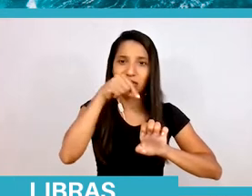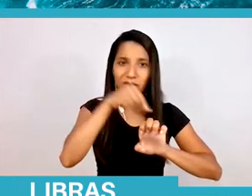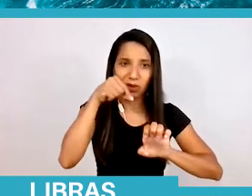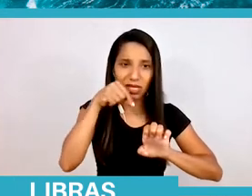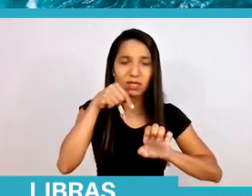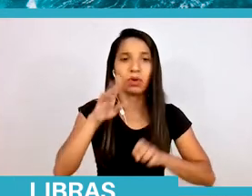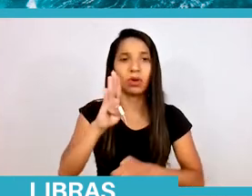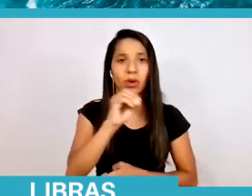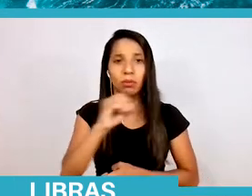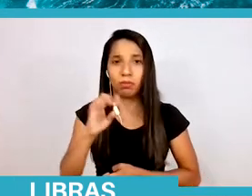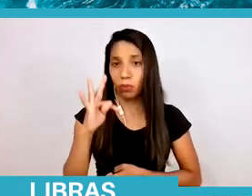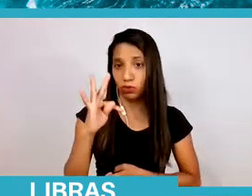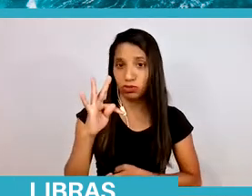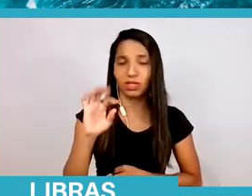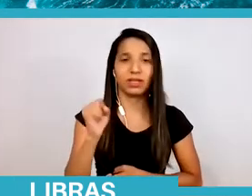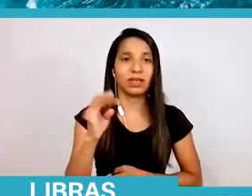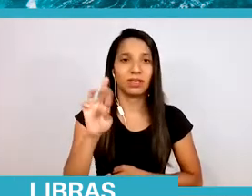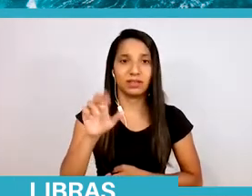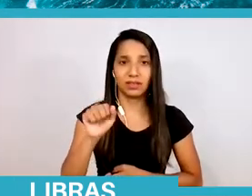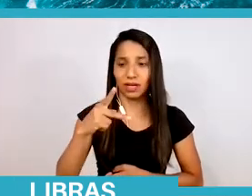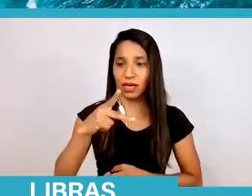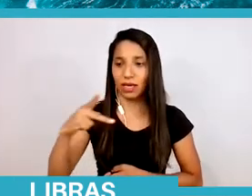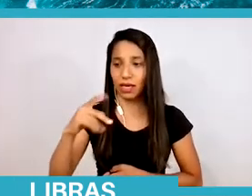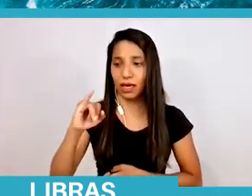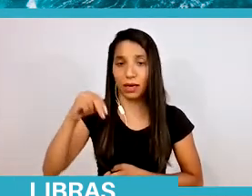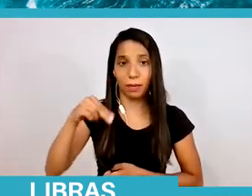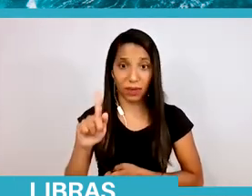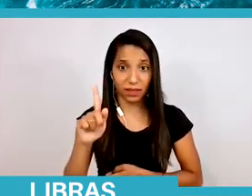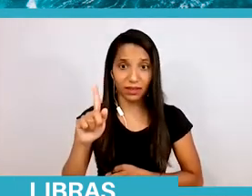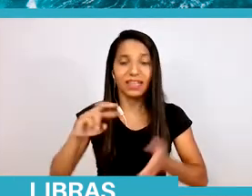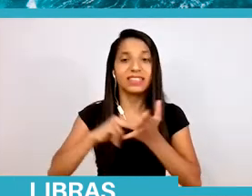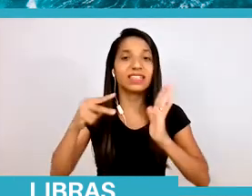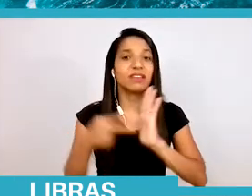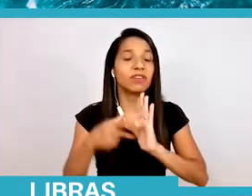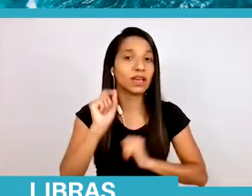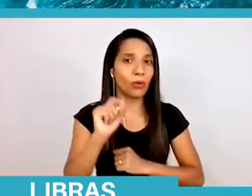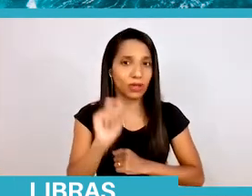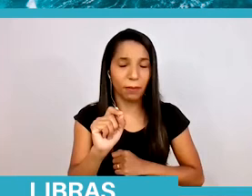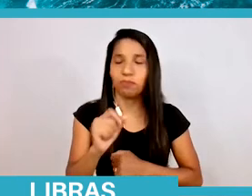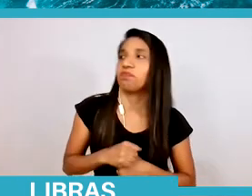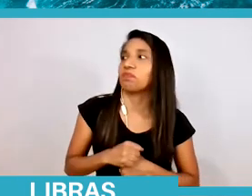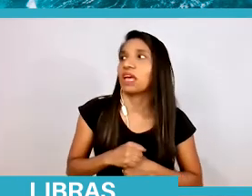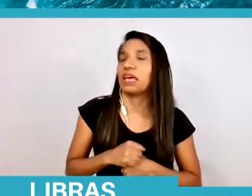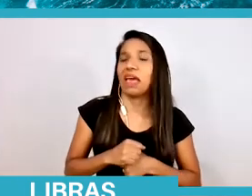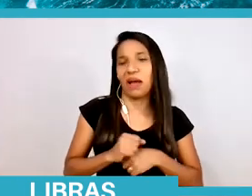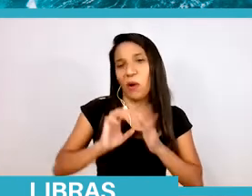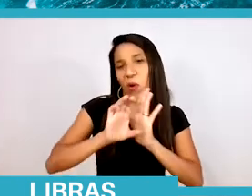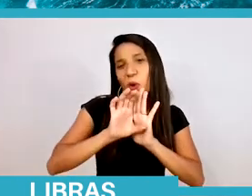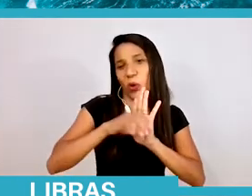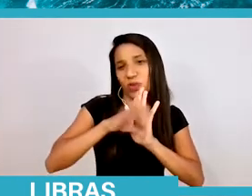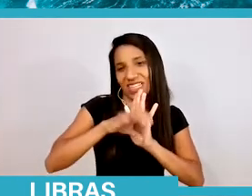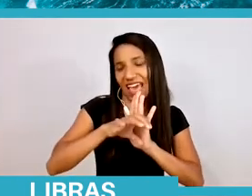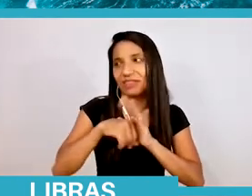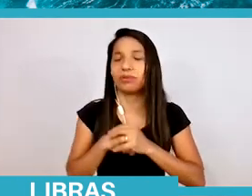nas botas, né, que é uma analogia a você conseguir calçar uma bota sozinho, sem ajuda